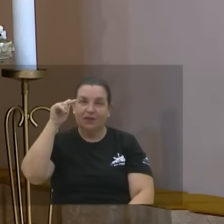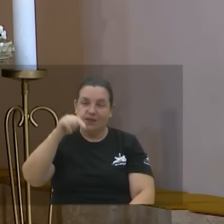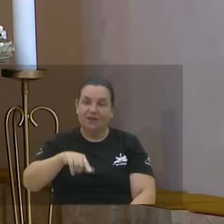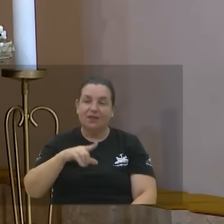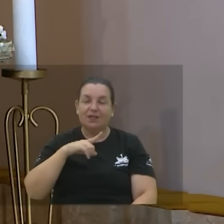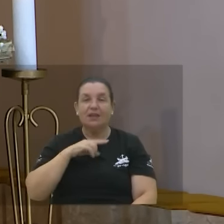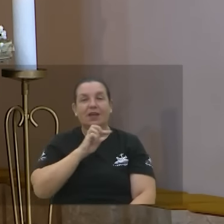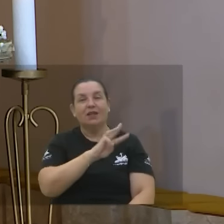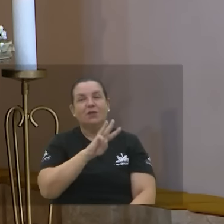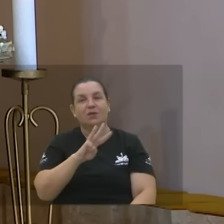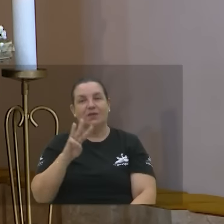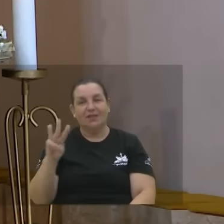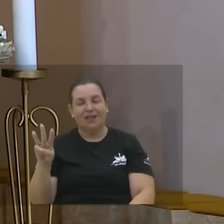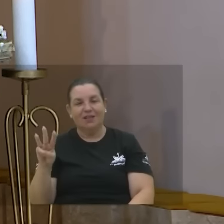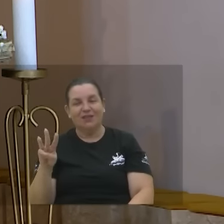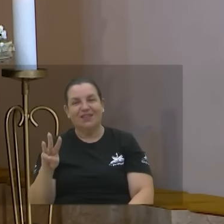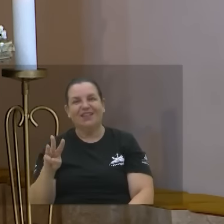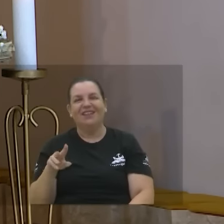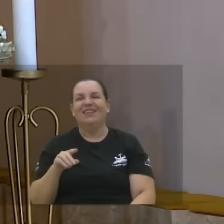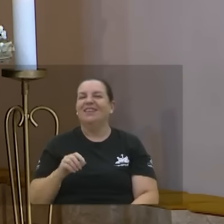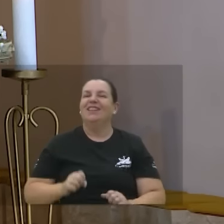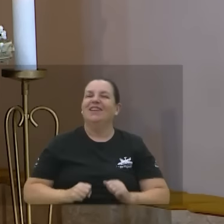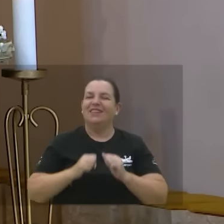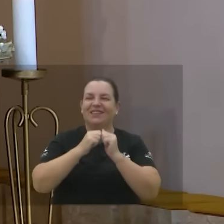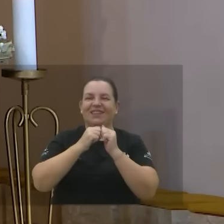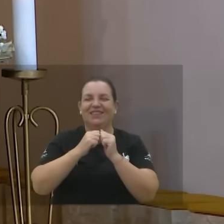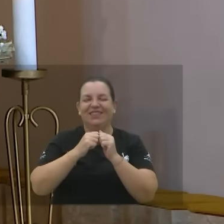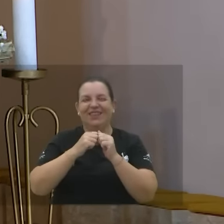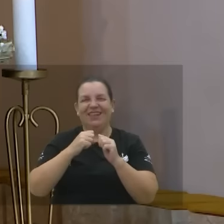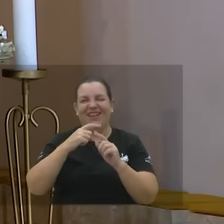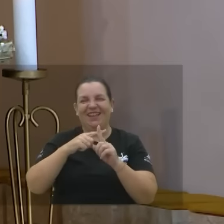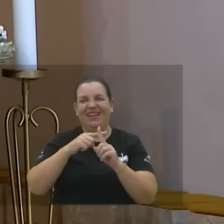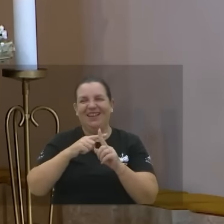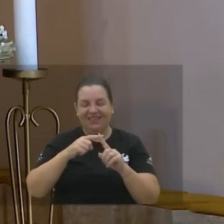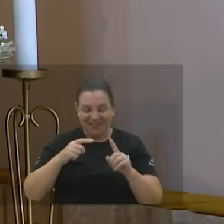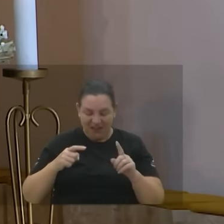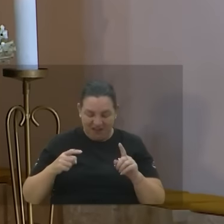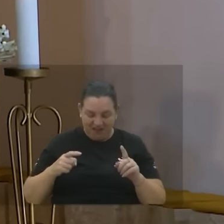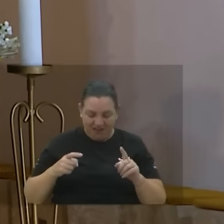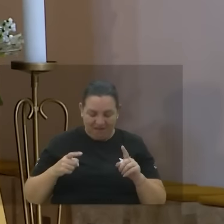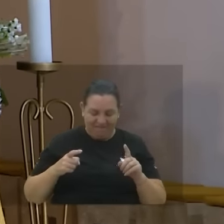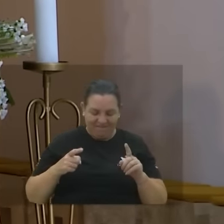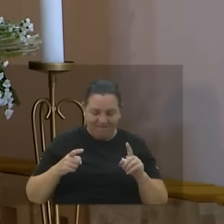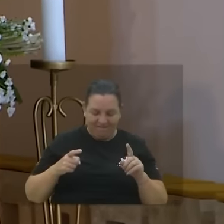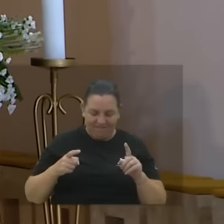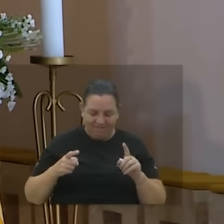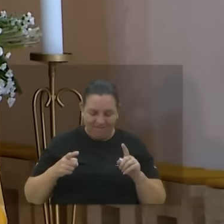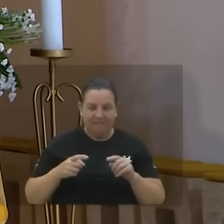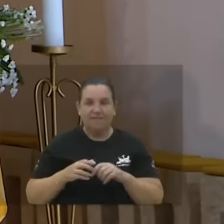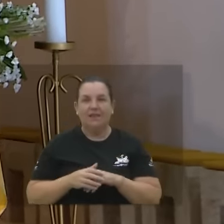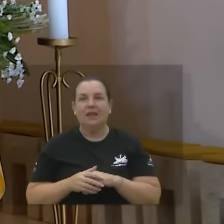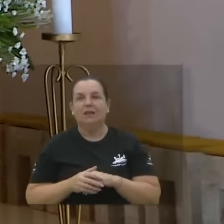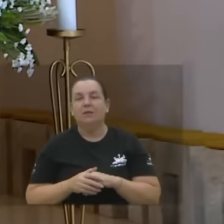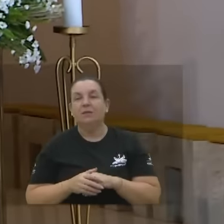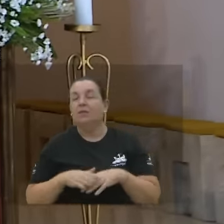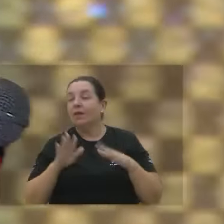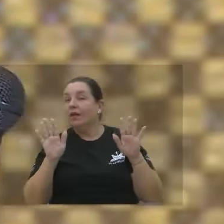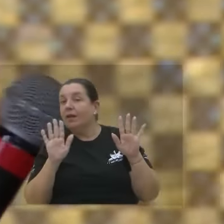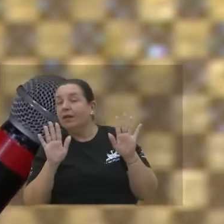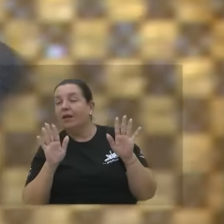tem no site Santuário de Guadalupe. Com licença, Padre Reginaldo Manzotti. Acho que o microfone está funcionando,